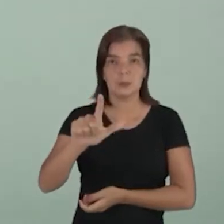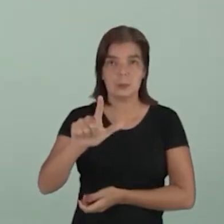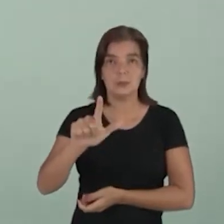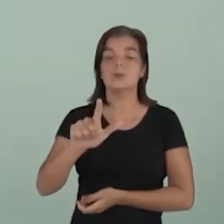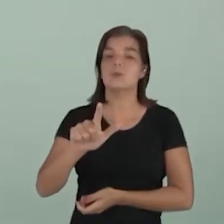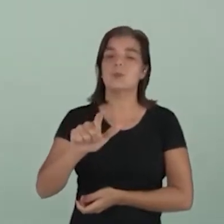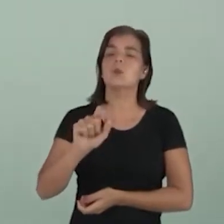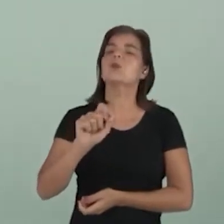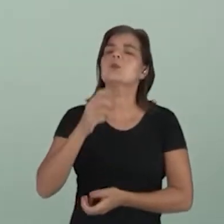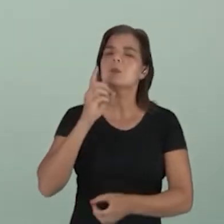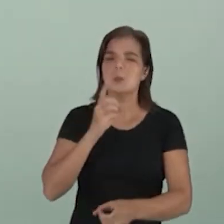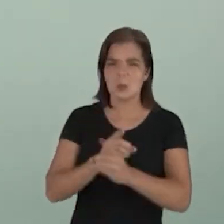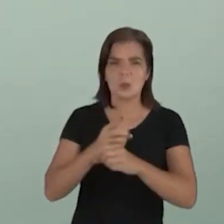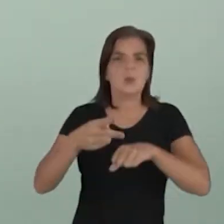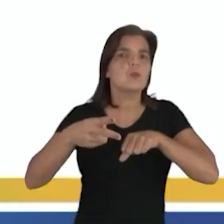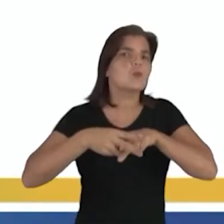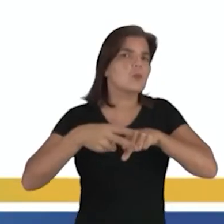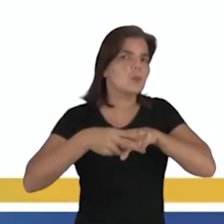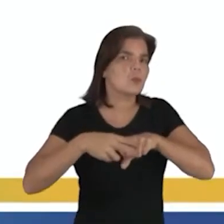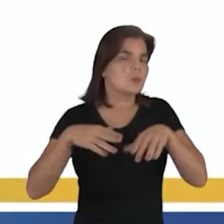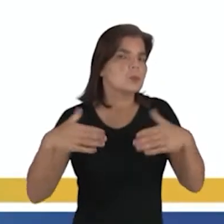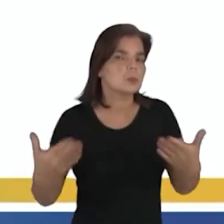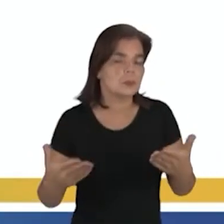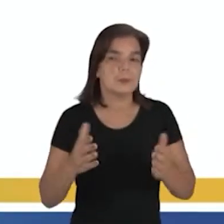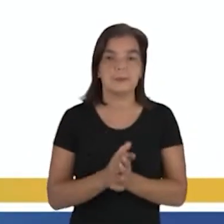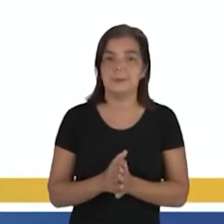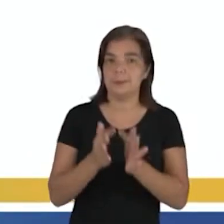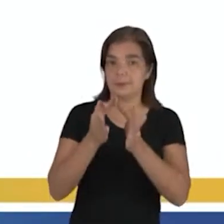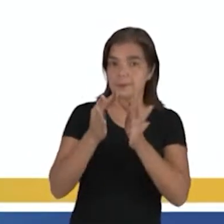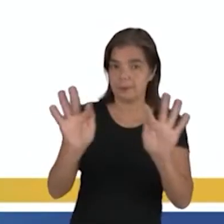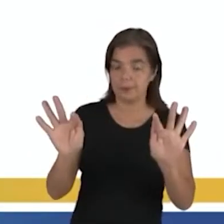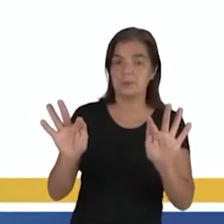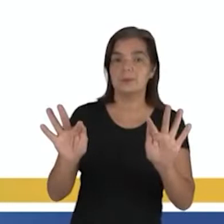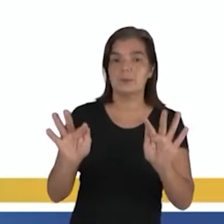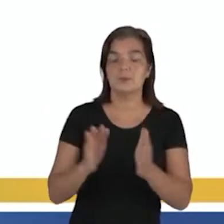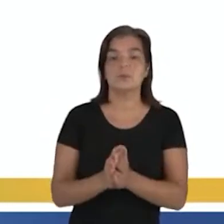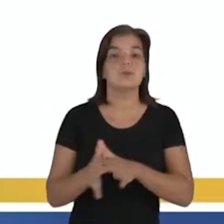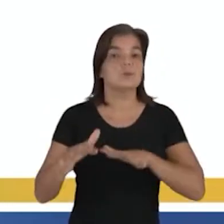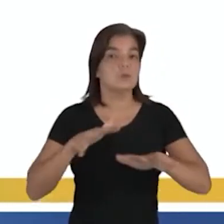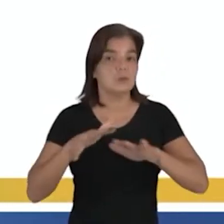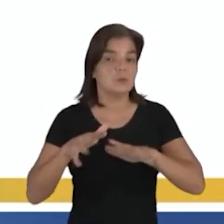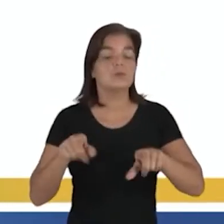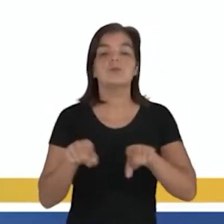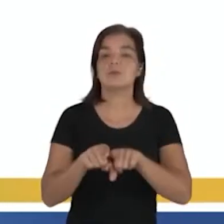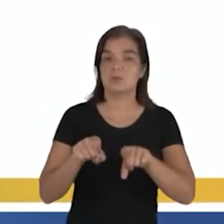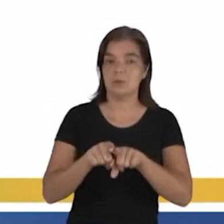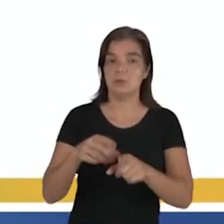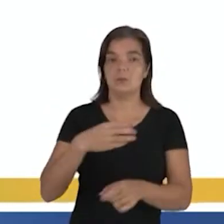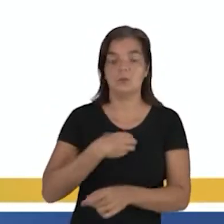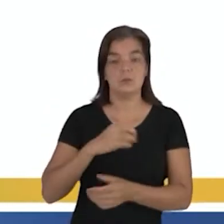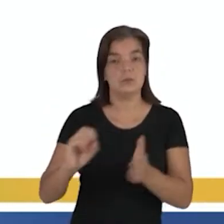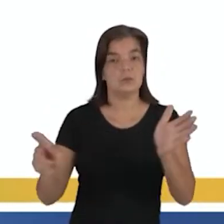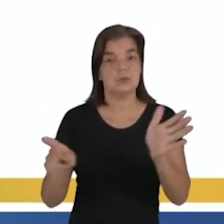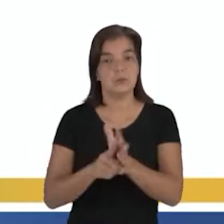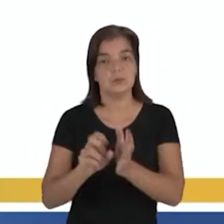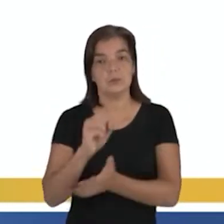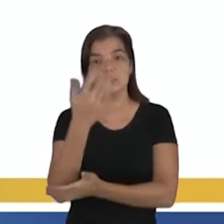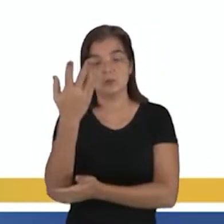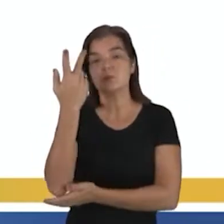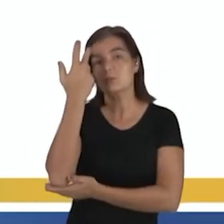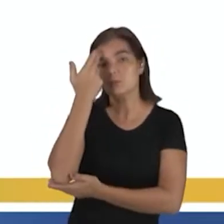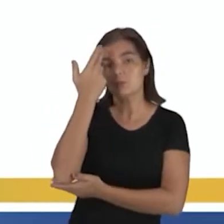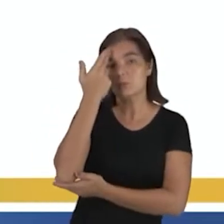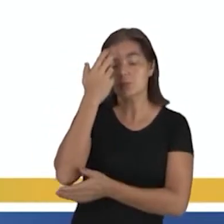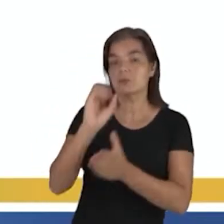o verbo nessa frase? A palavra que expressa uma ação, um estado ou um fenômeno natural